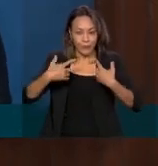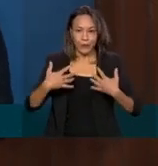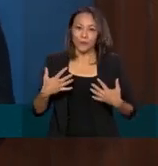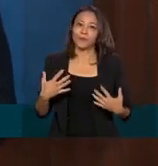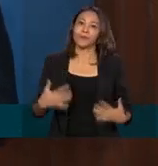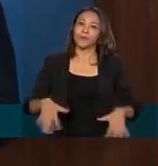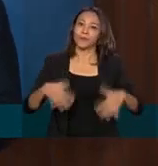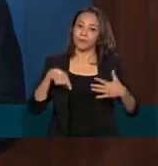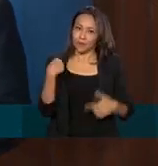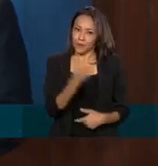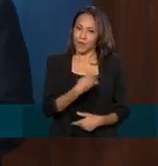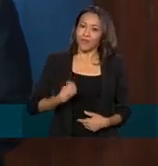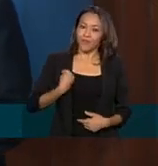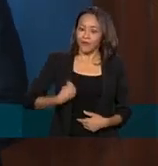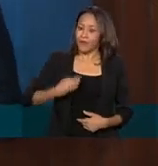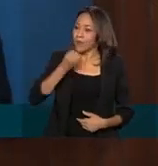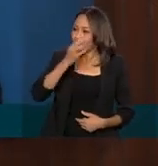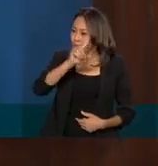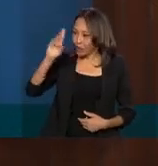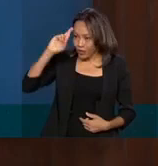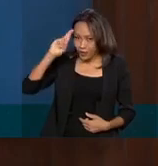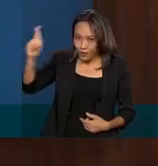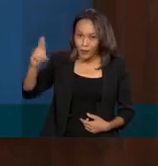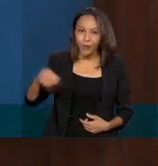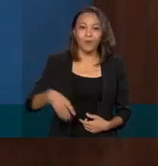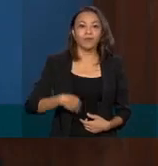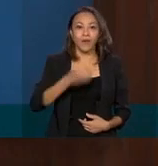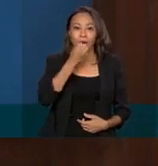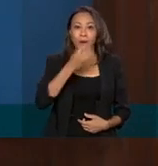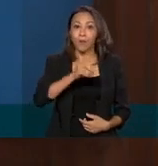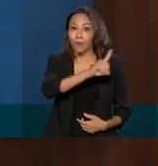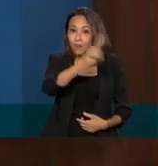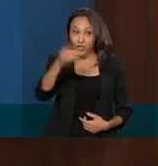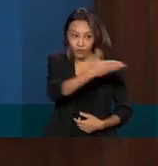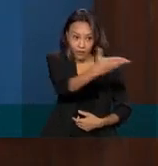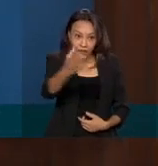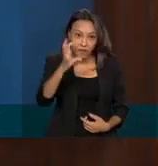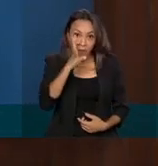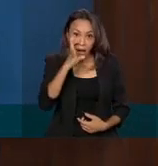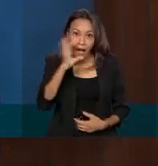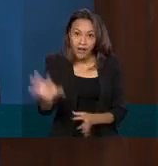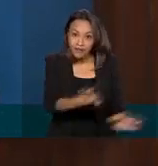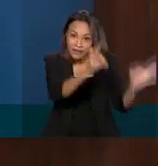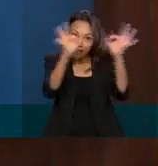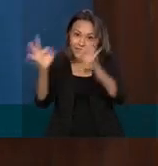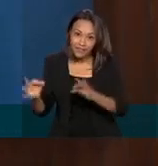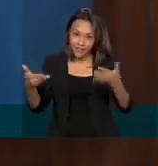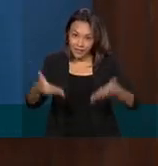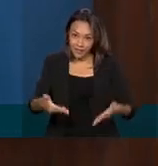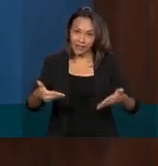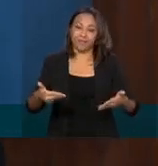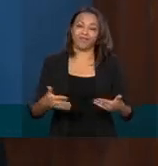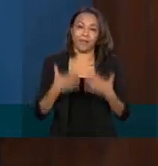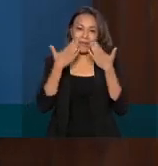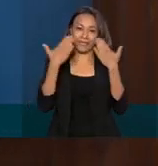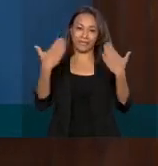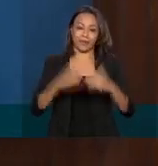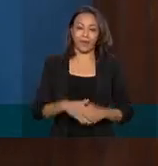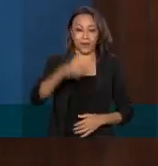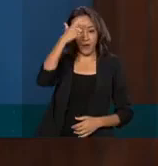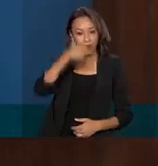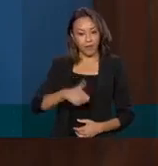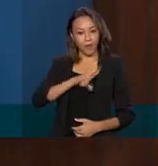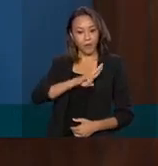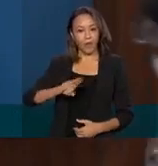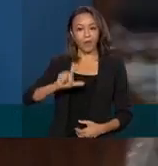vivendo. Bom dia, diretores, e bom dia, audiência que está acompanhando o trabalho da gente. Bem, dando continuidade, meu nome é Leonardo,